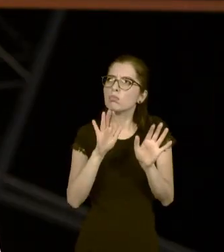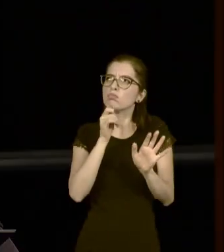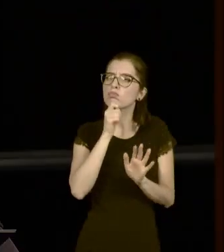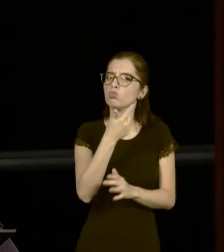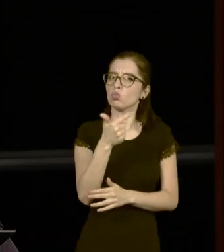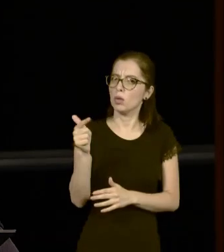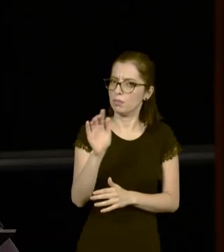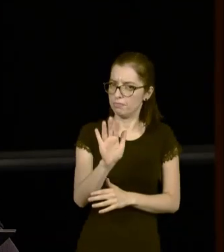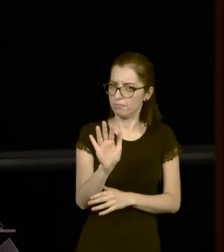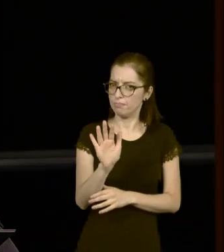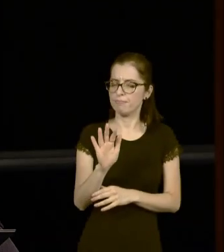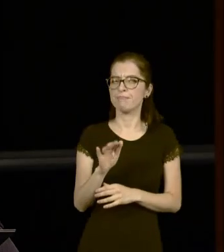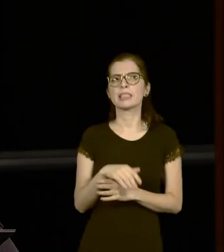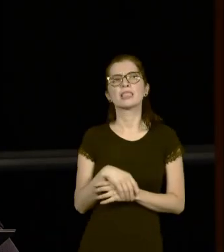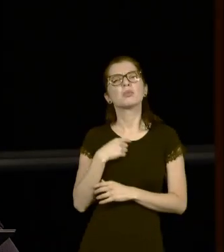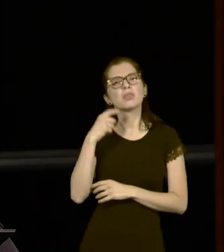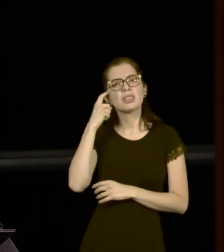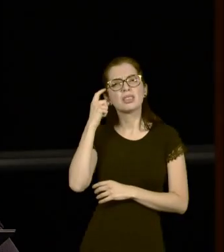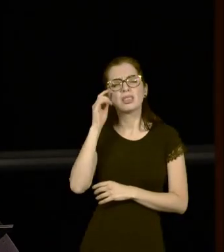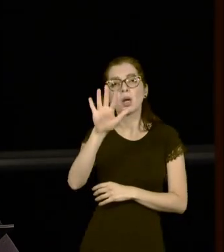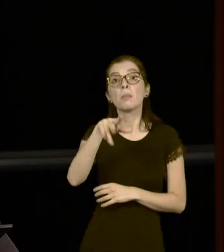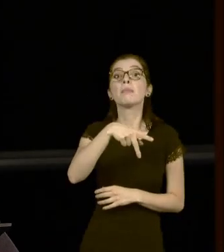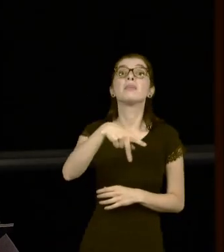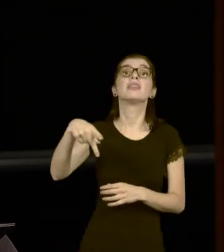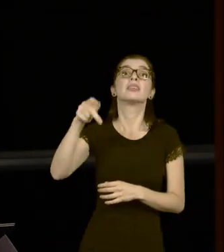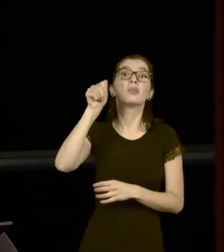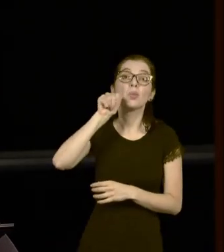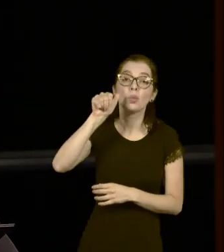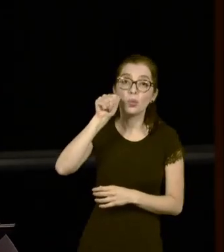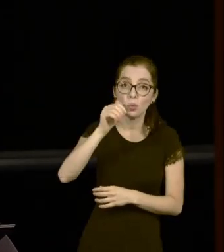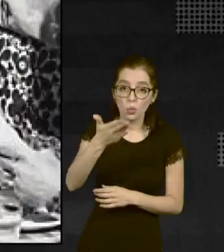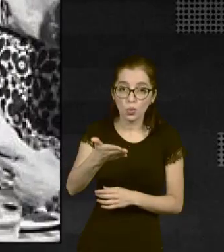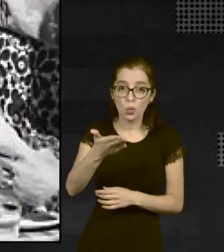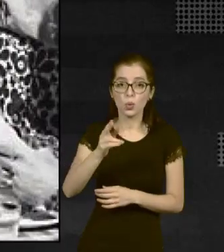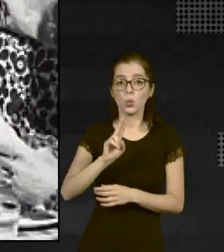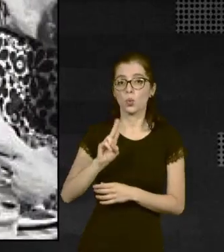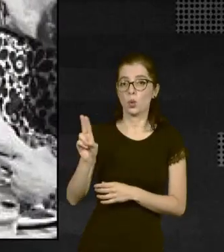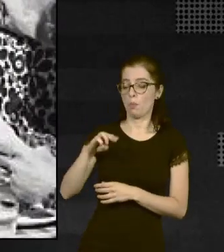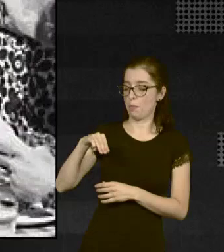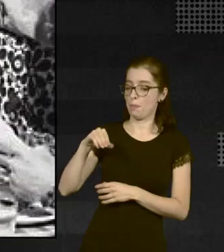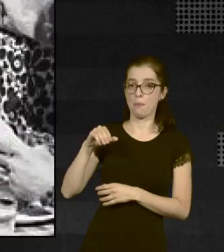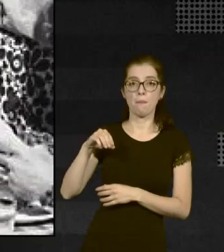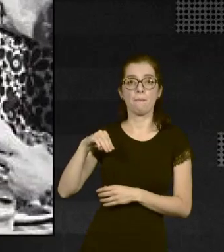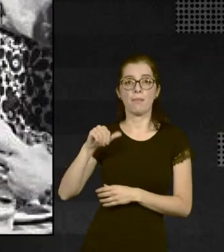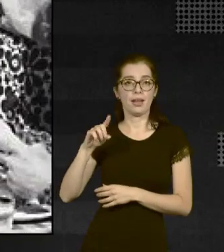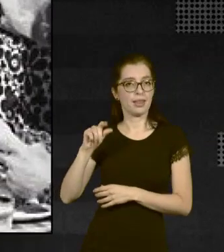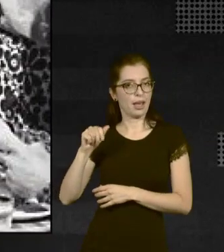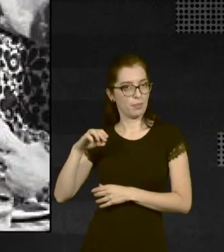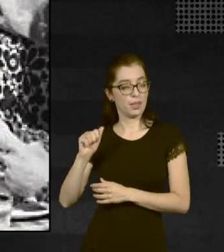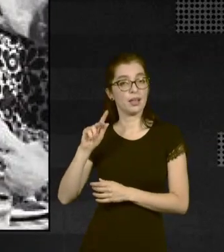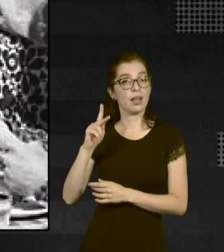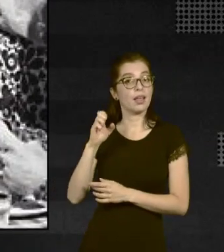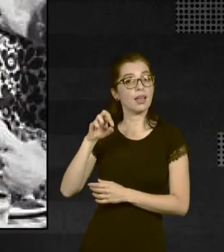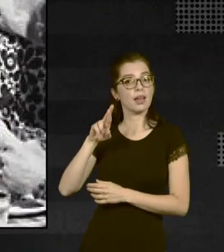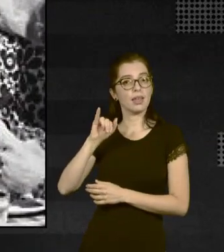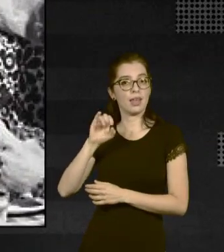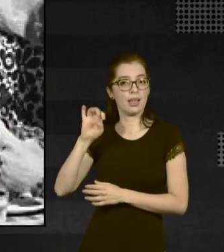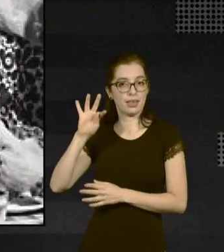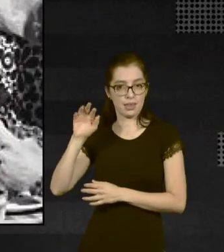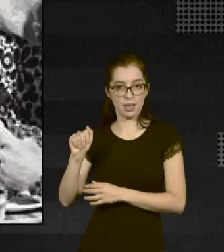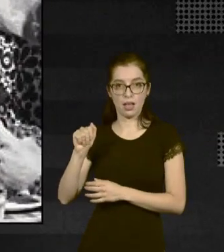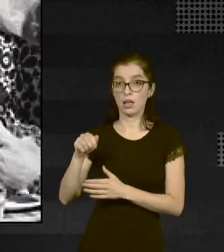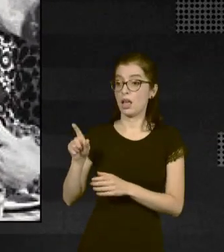E aí a presidente do júri era a Madame Henriette Morinot. A Morrinot tinha dado umas aulas para nós